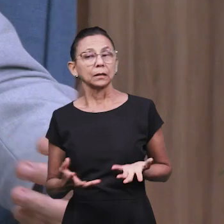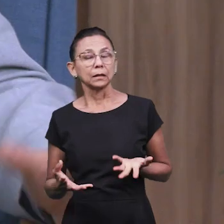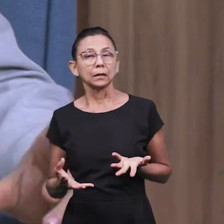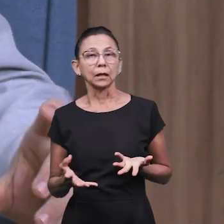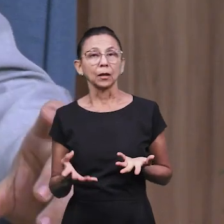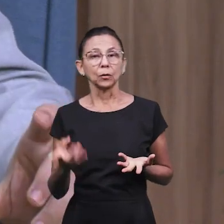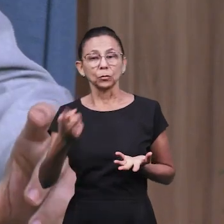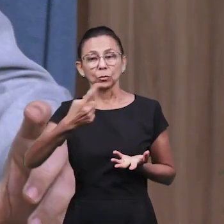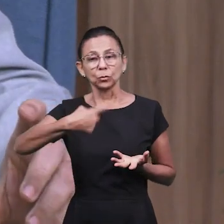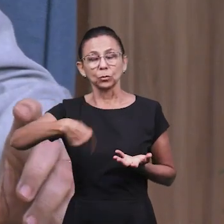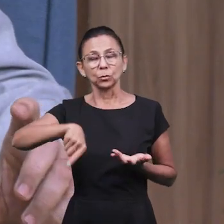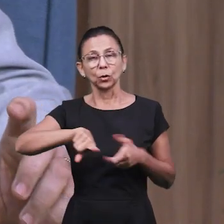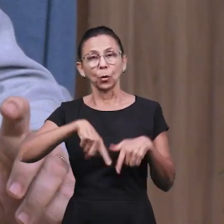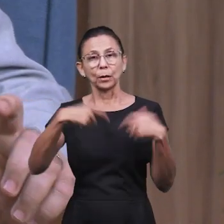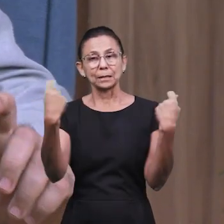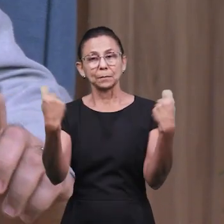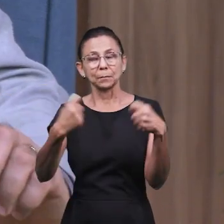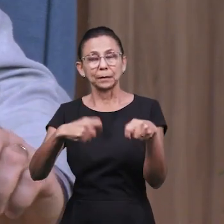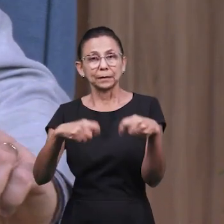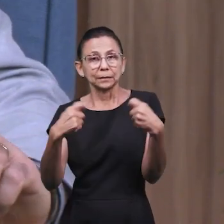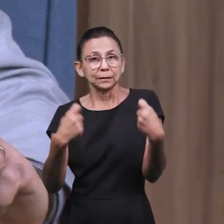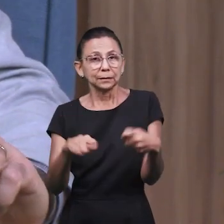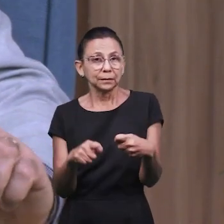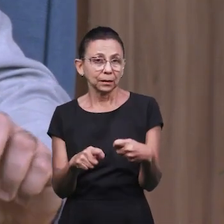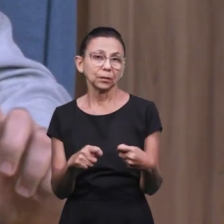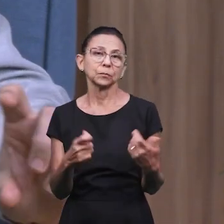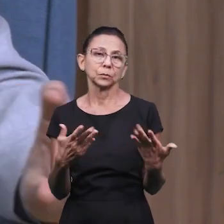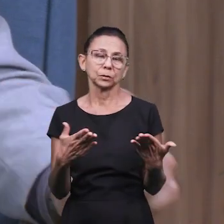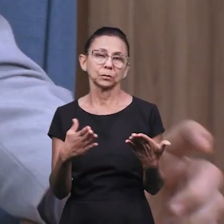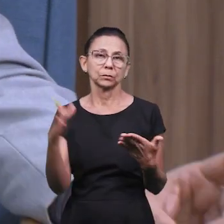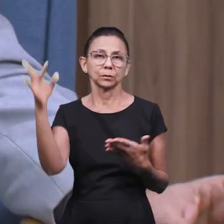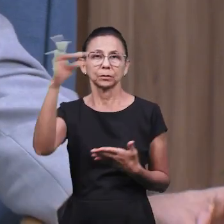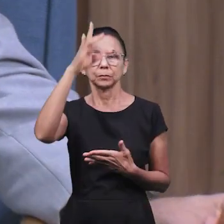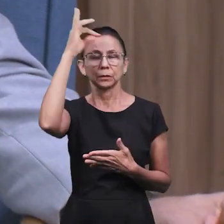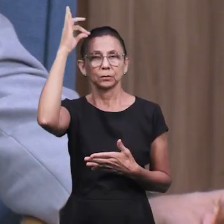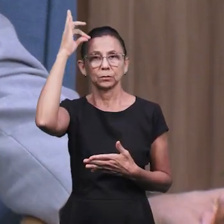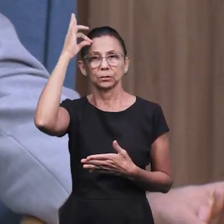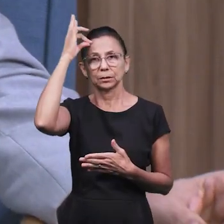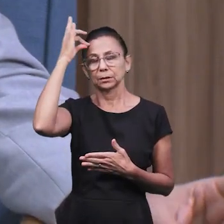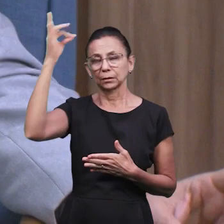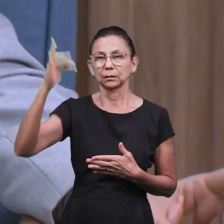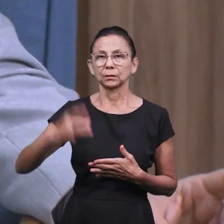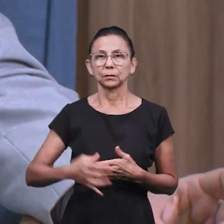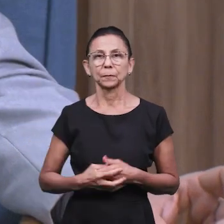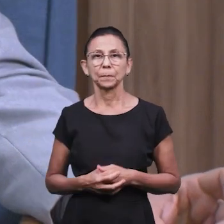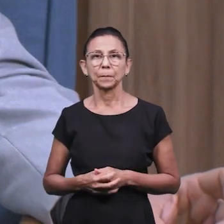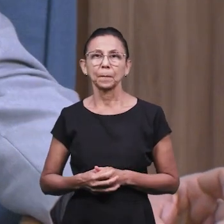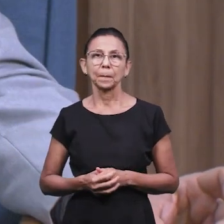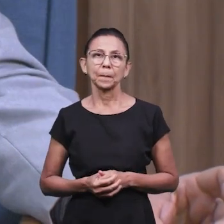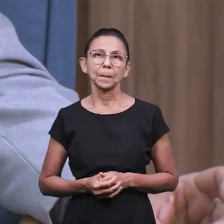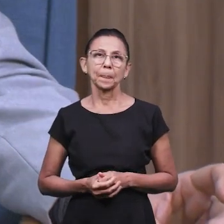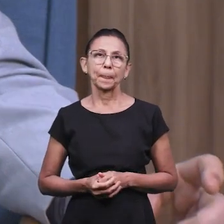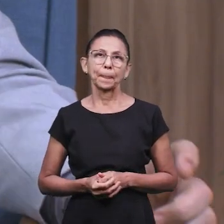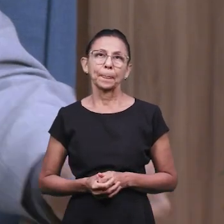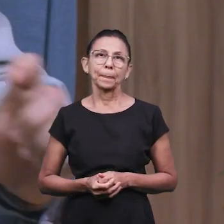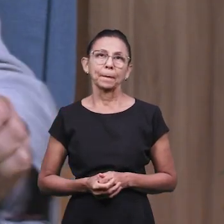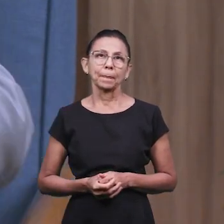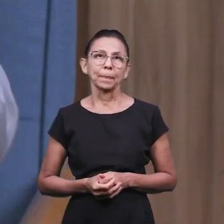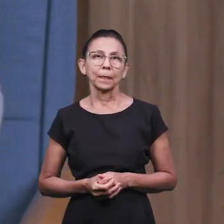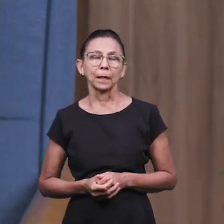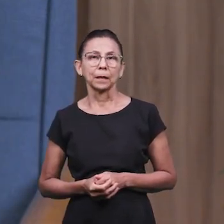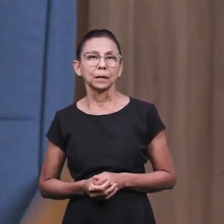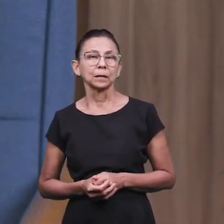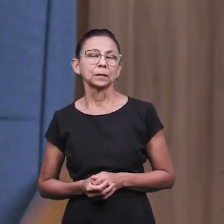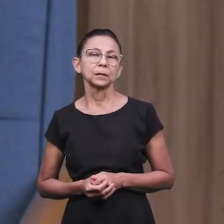precisa, ele não pode separar ter uma experiência com o Espírito de Deus de ter